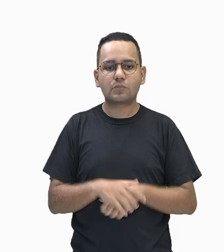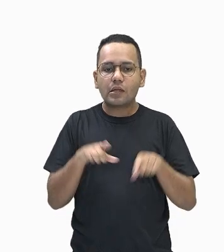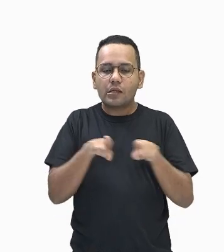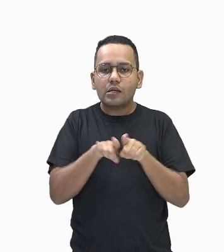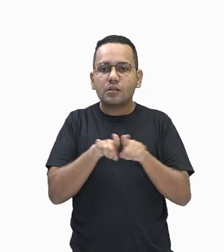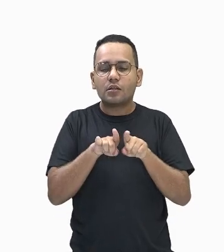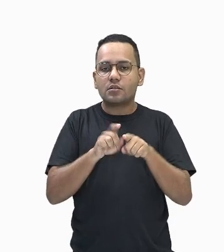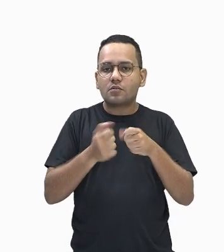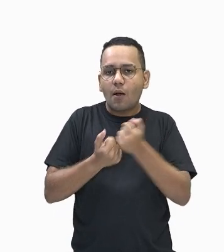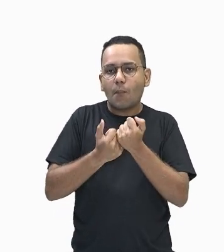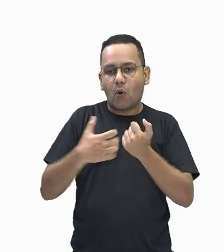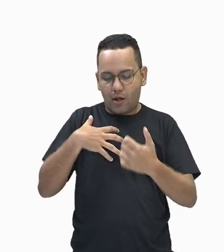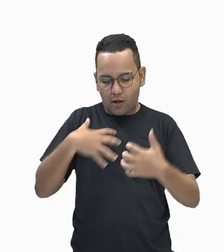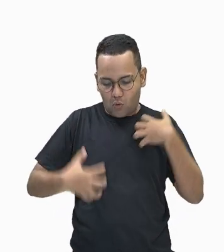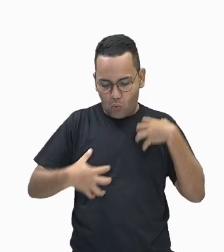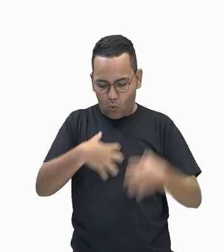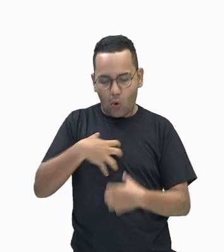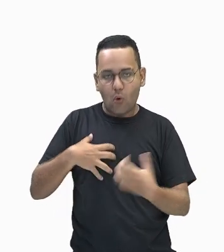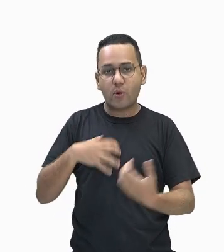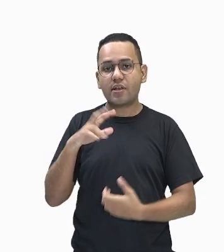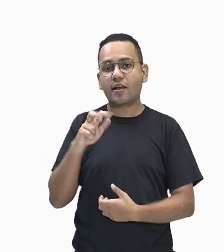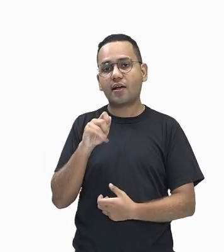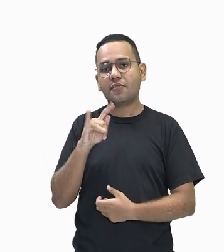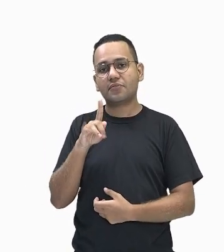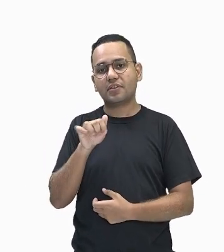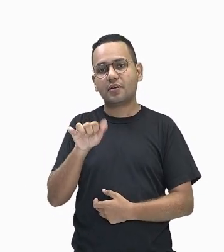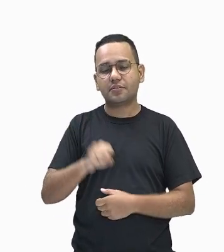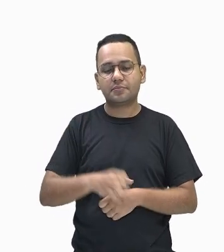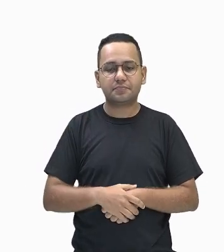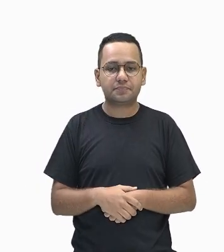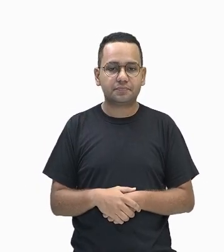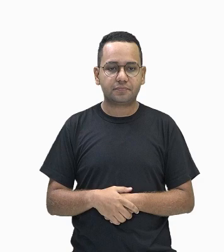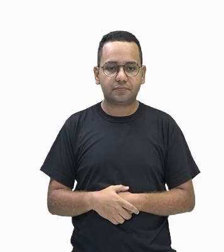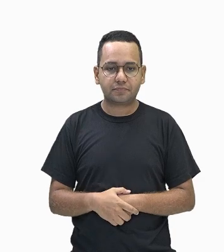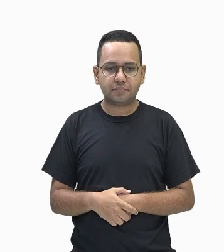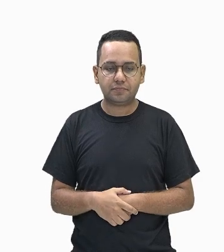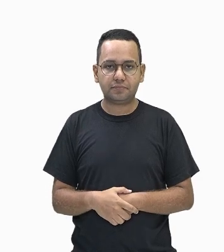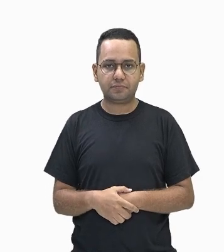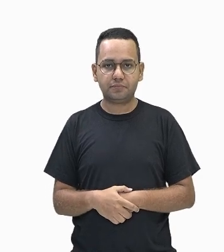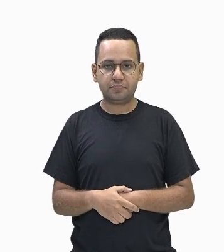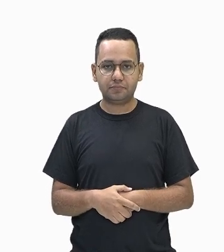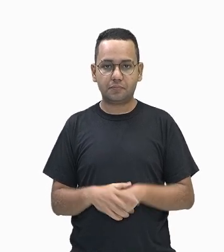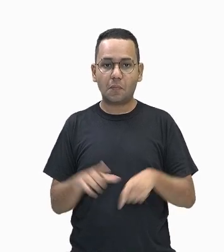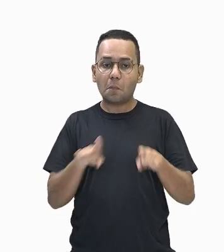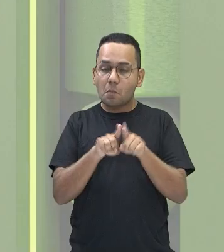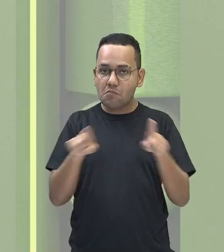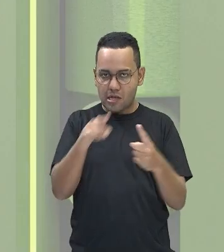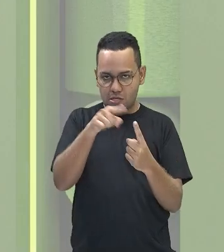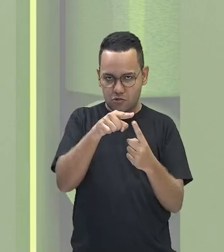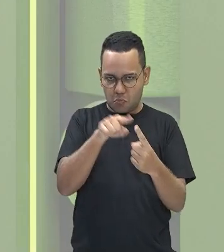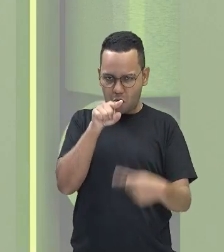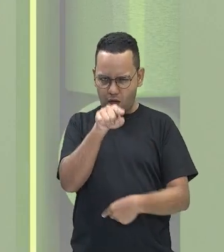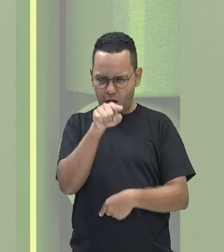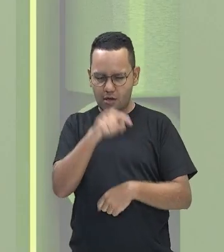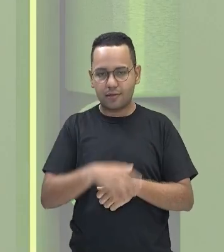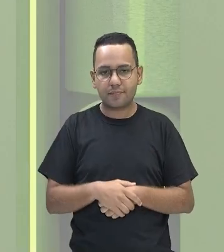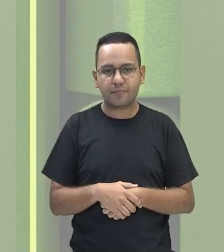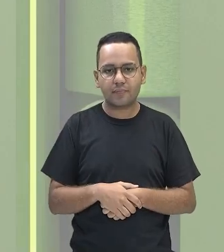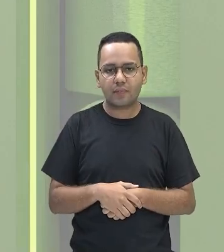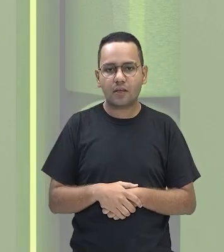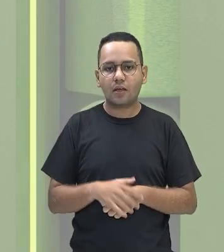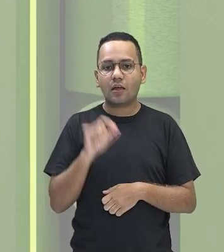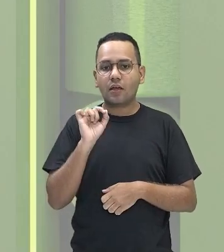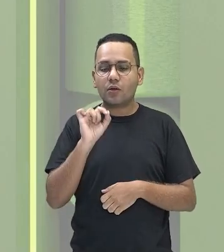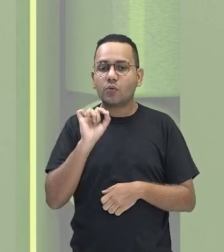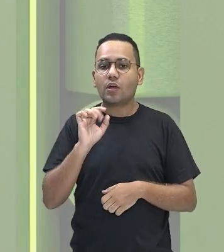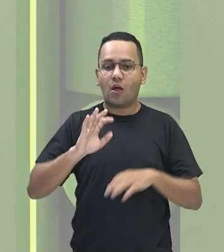vou destacar para vocês o seguinte ponto. Bom, o tecido epitelial ele tem a função de revestir o